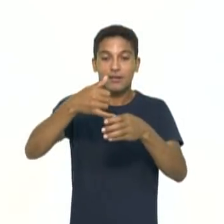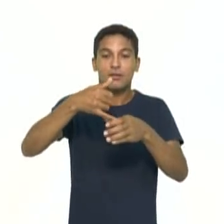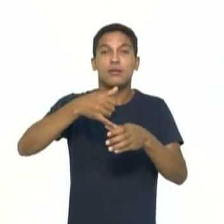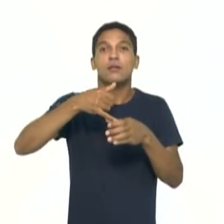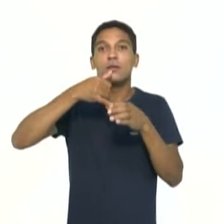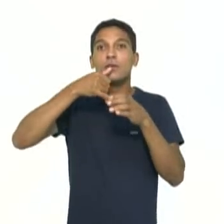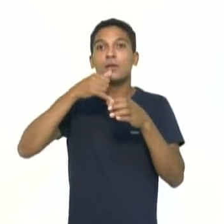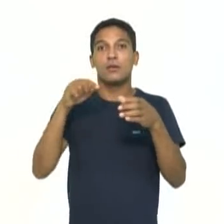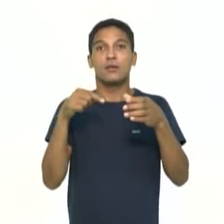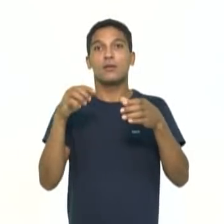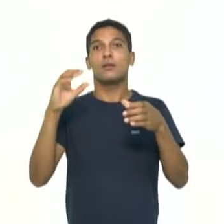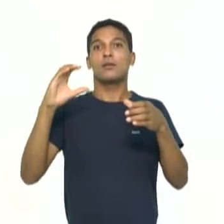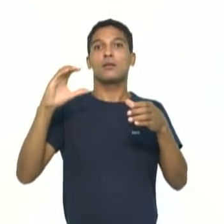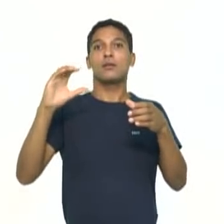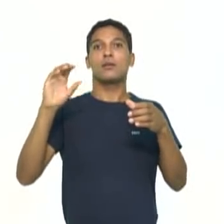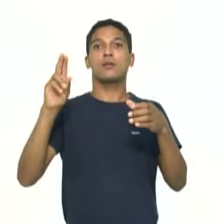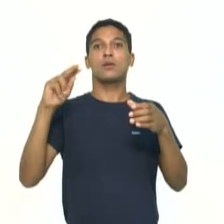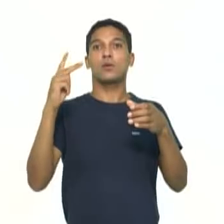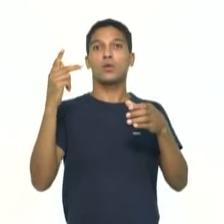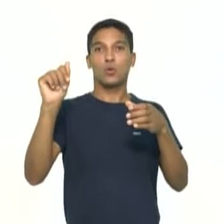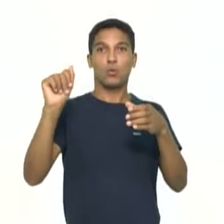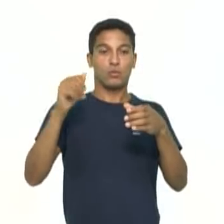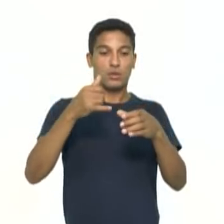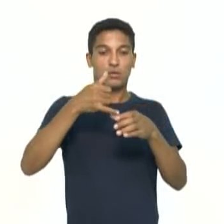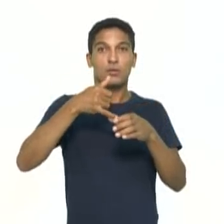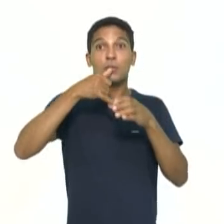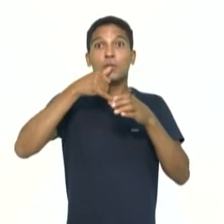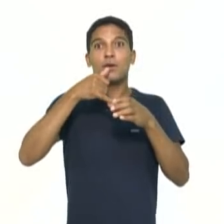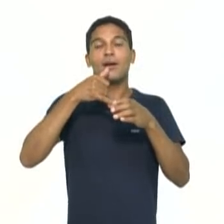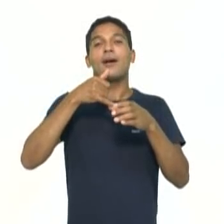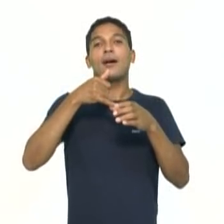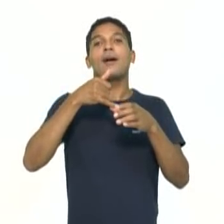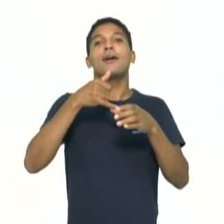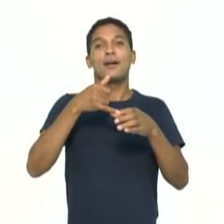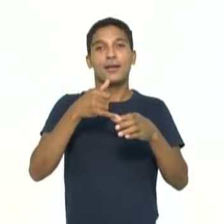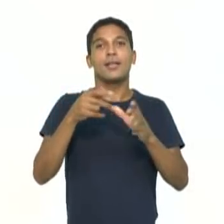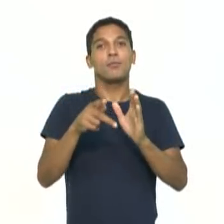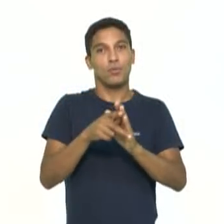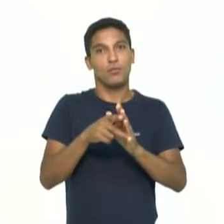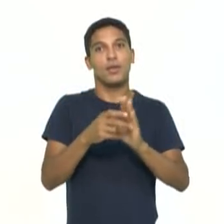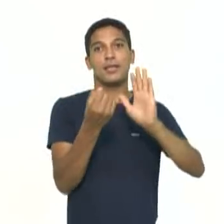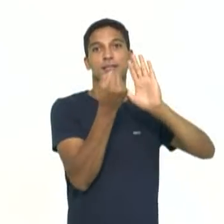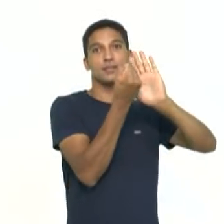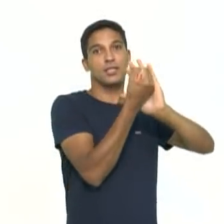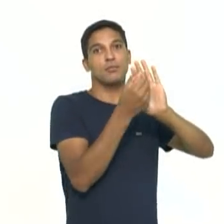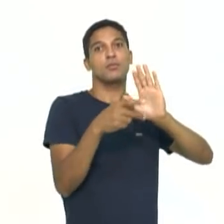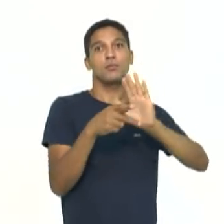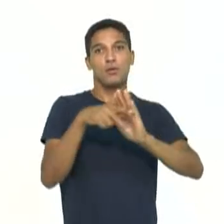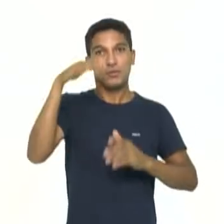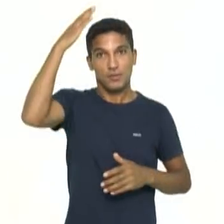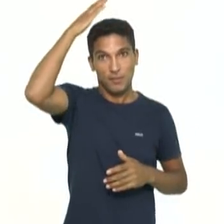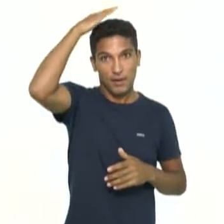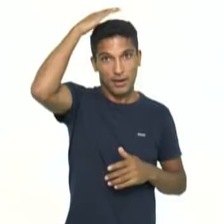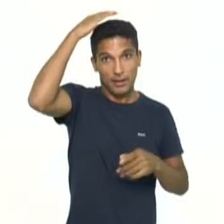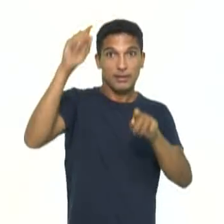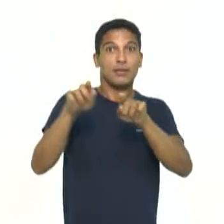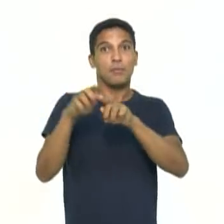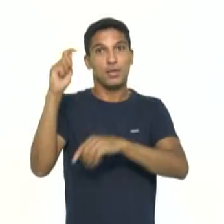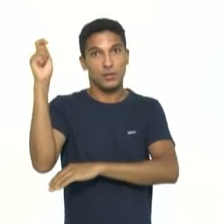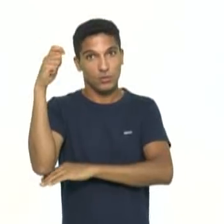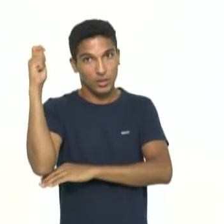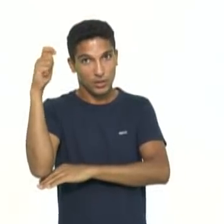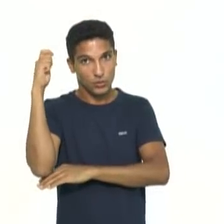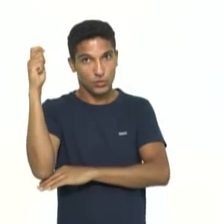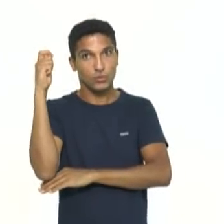erva mate do Paraná, que também foi ciclo econômico do Paraná. Também no Rio Grande do Sul, que se espalhou por todo o